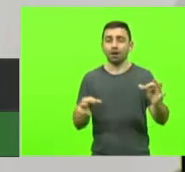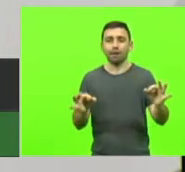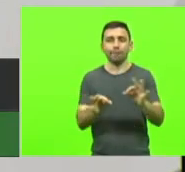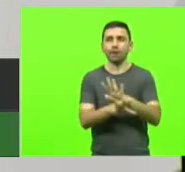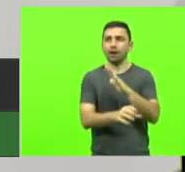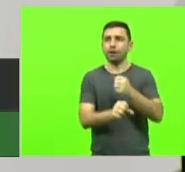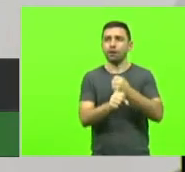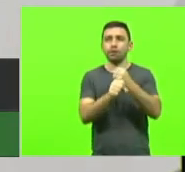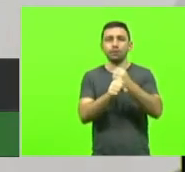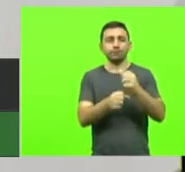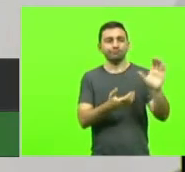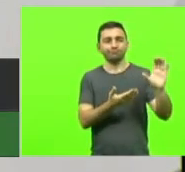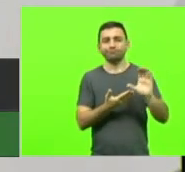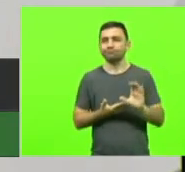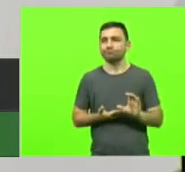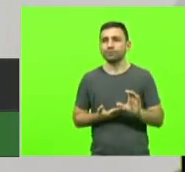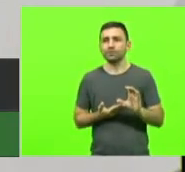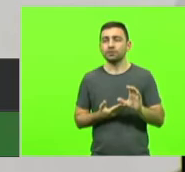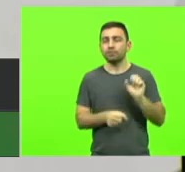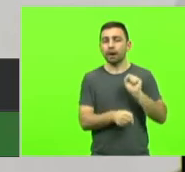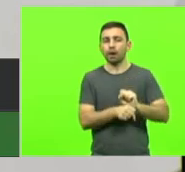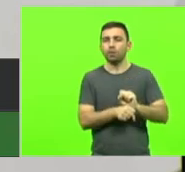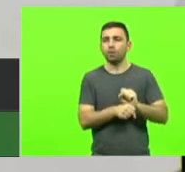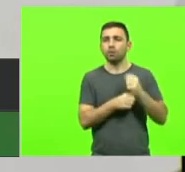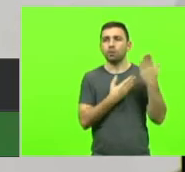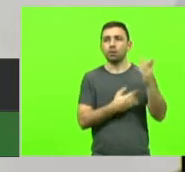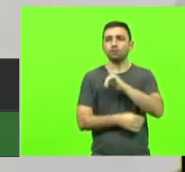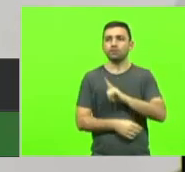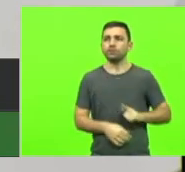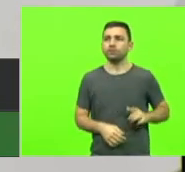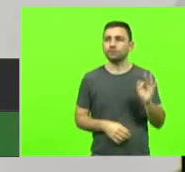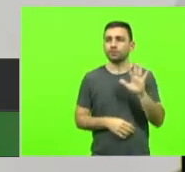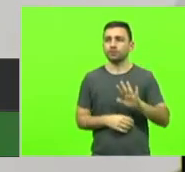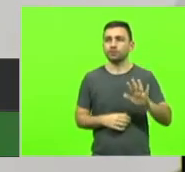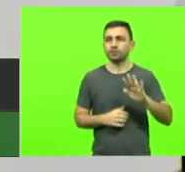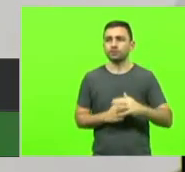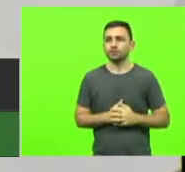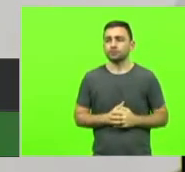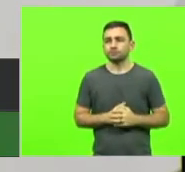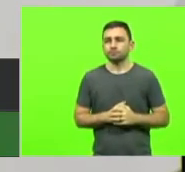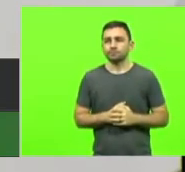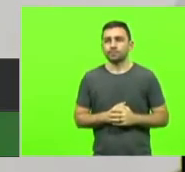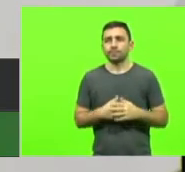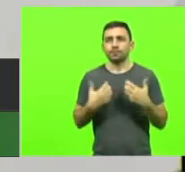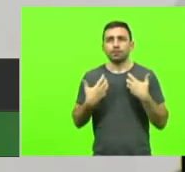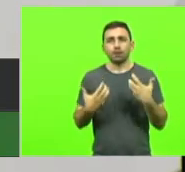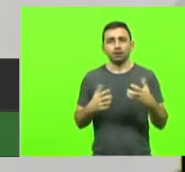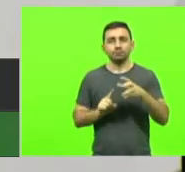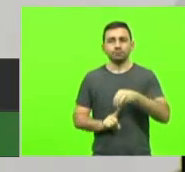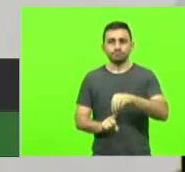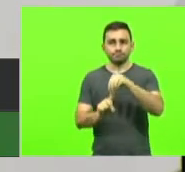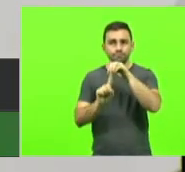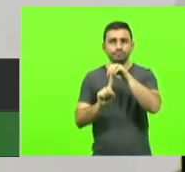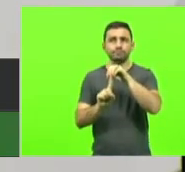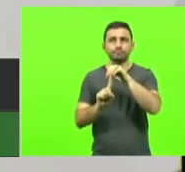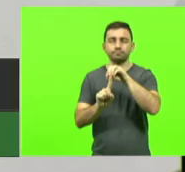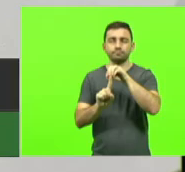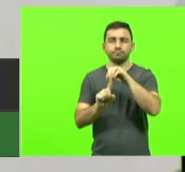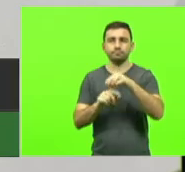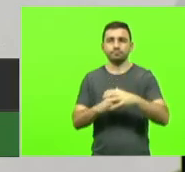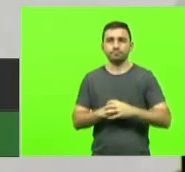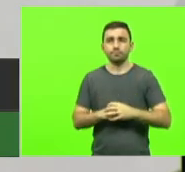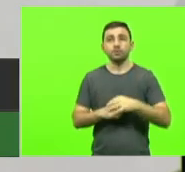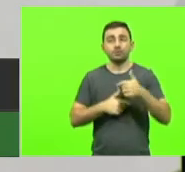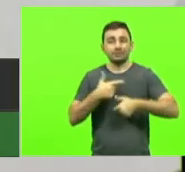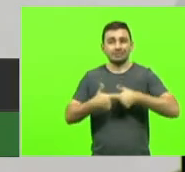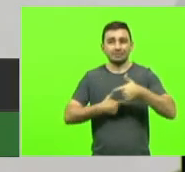momento, os recursos foram suspensos pelo governo federal. Quero aqui ressaltar o